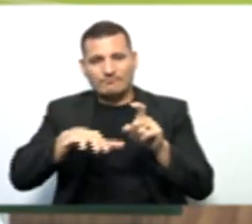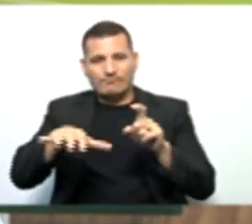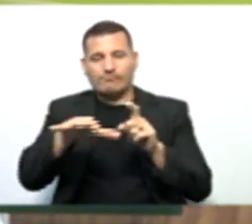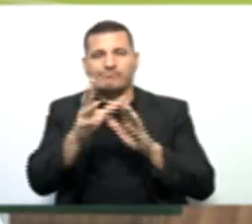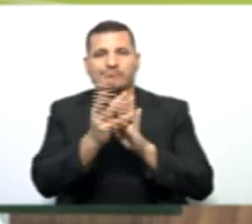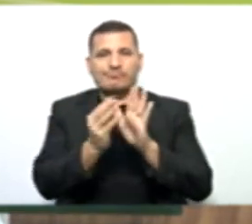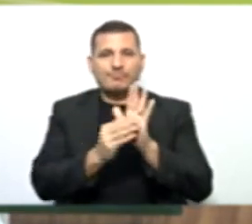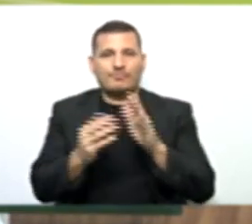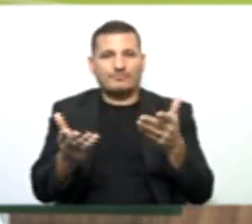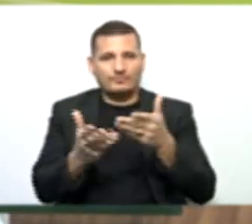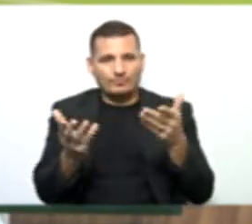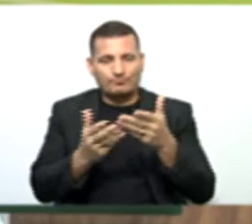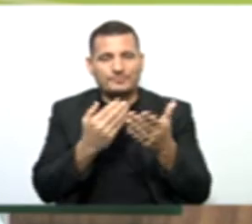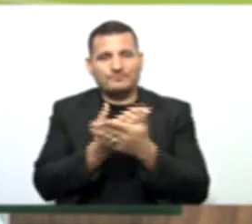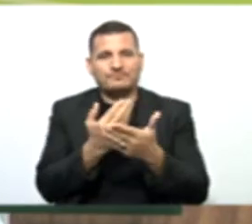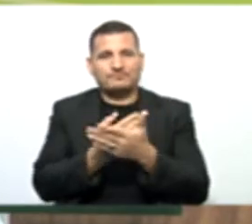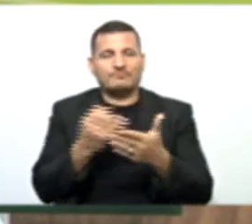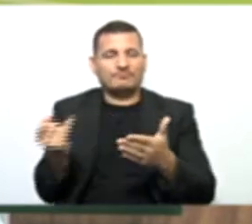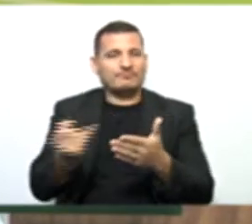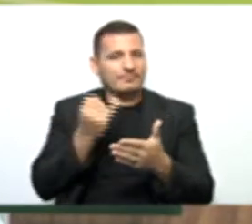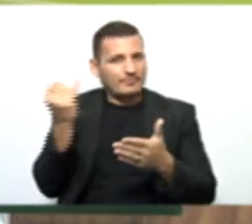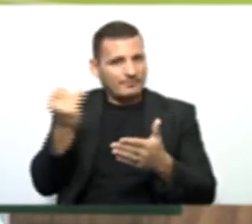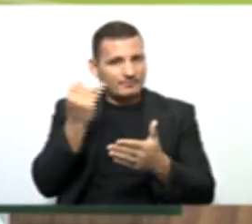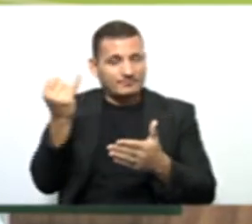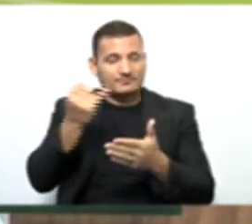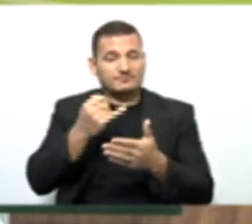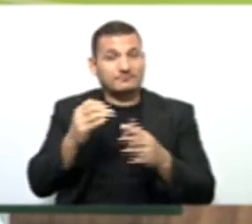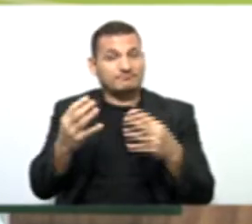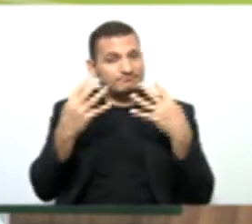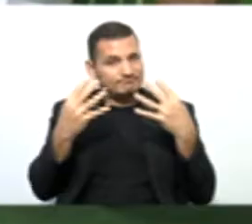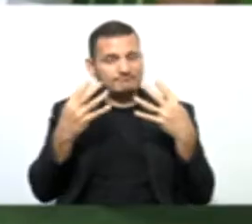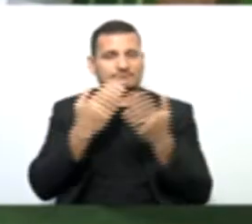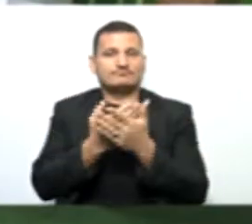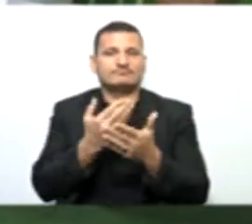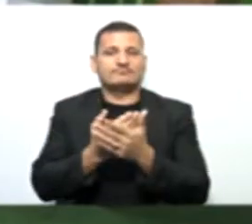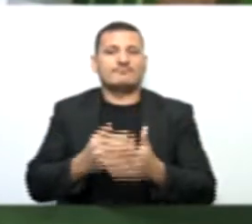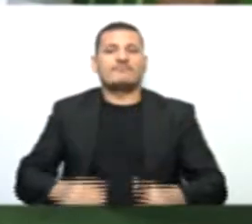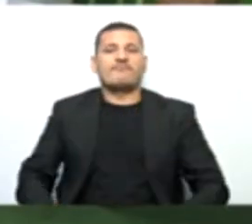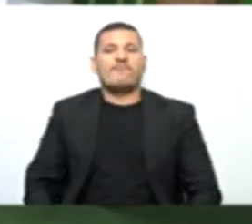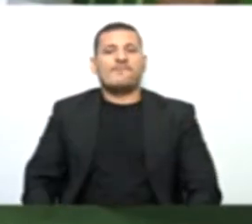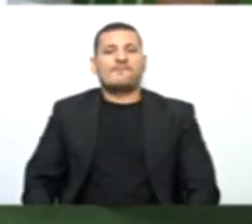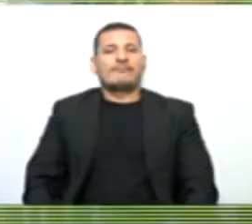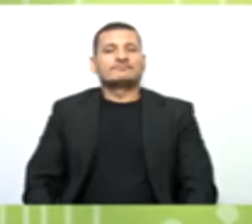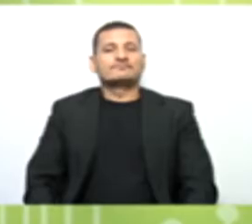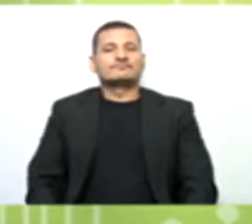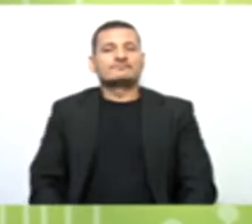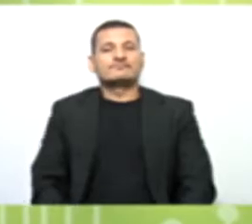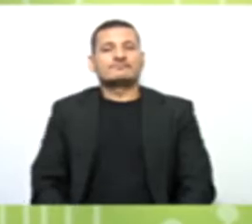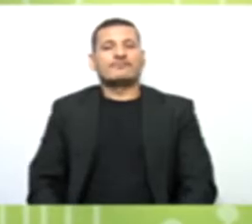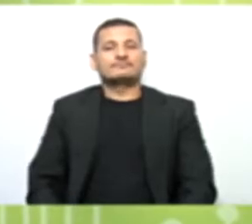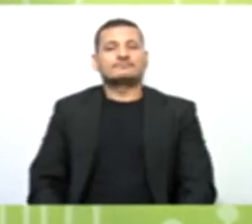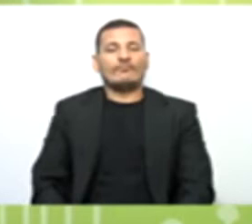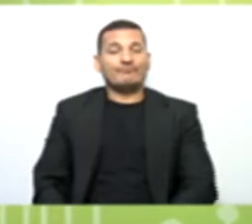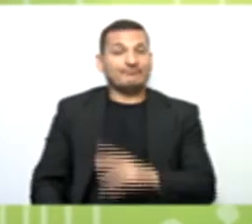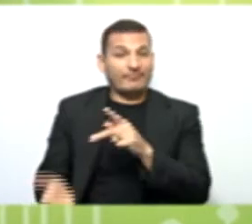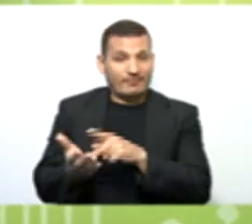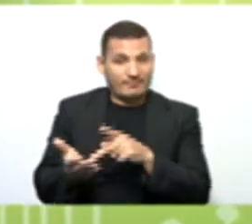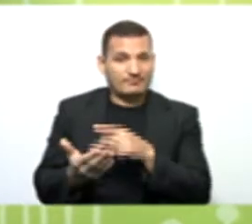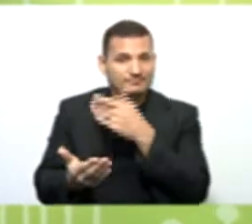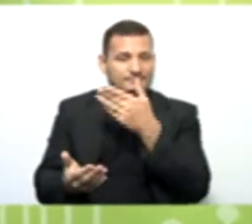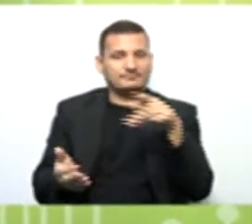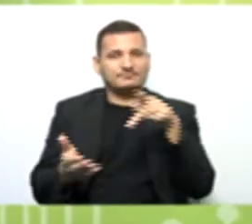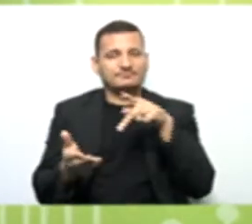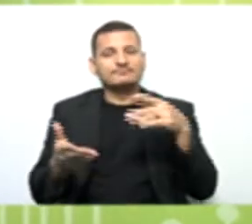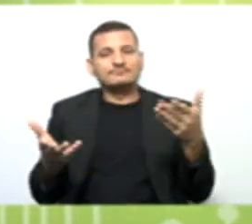O conteúdo hoje da aula está importantíssimo e fiquem atentos na aula. Professor Alan. É isso aí, professor. A gente vai começar a